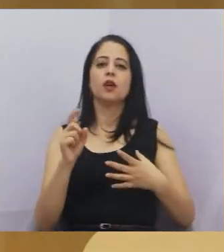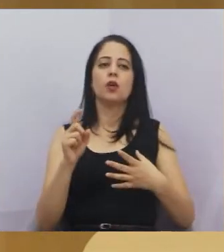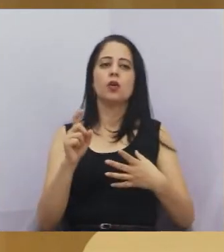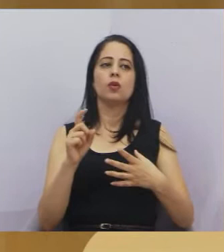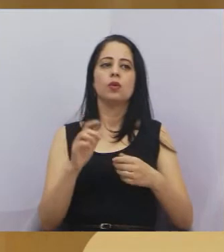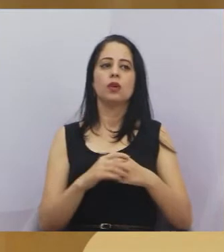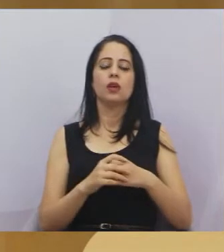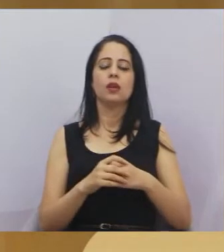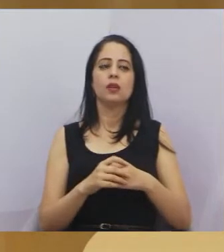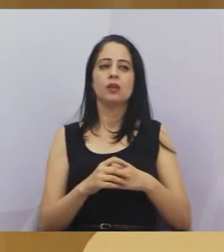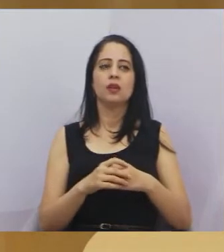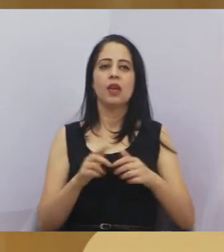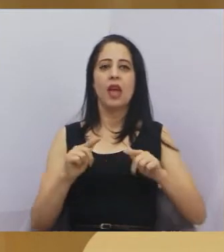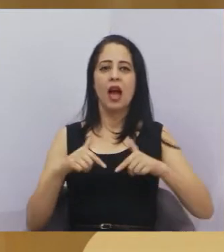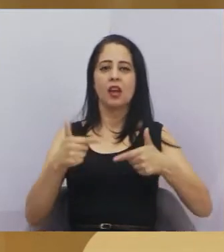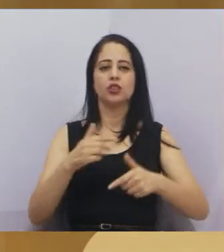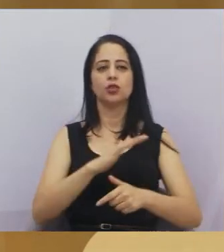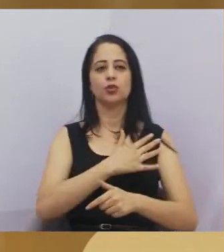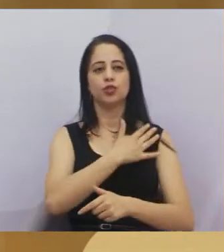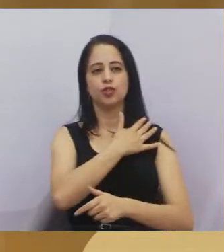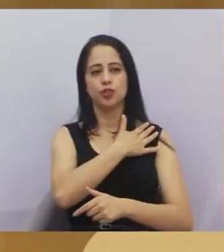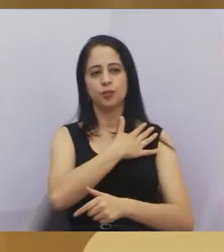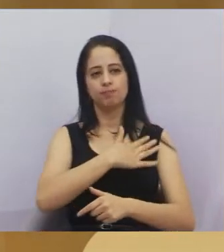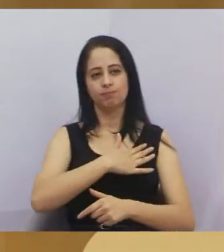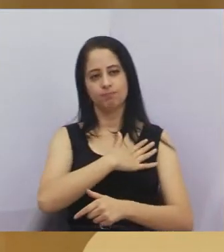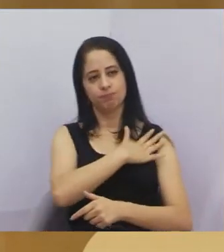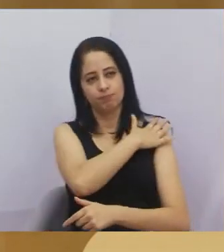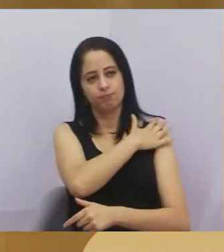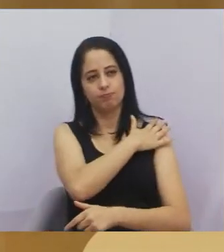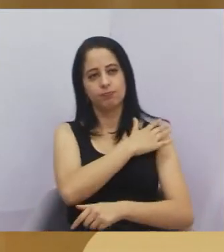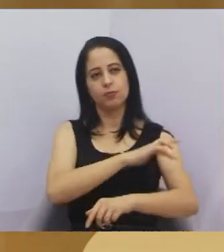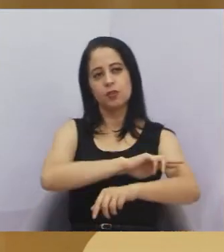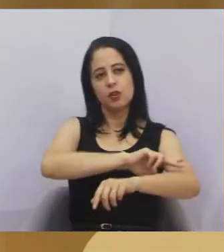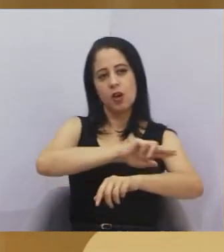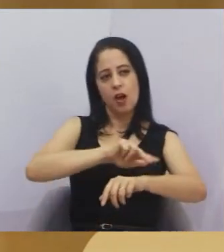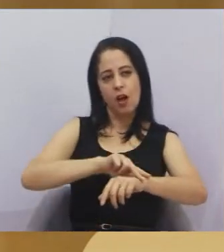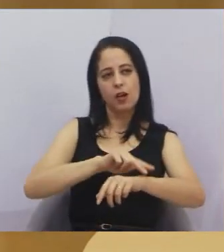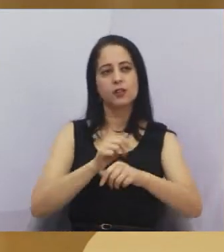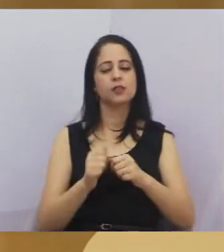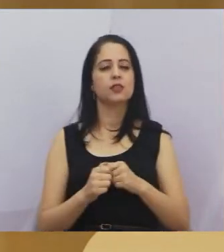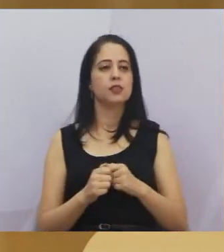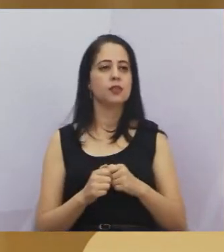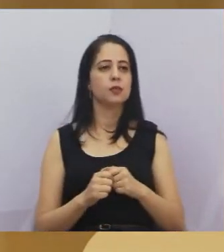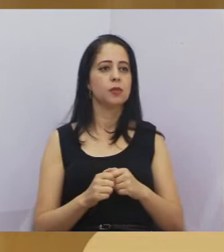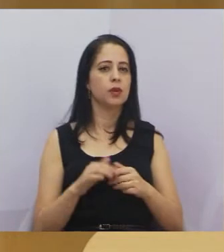no ano passado tomaram o nosso país. Em 2020, houve a